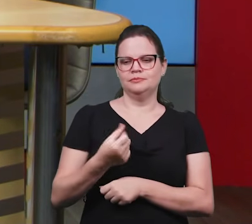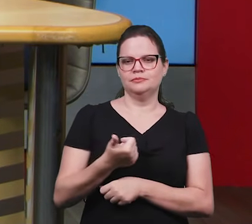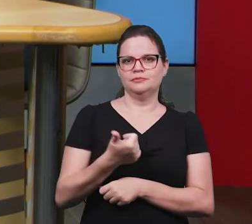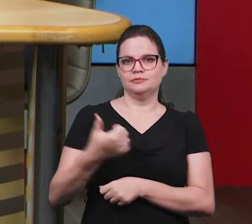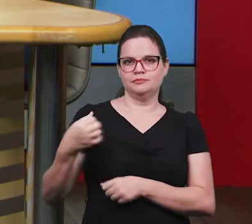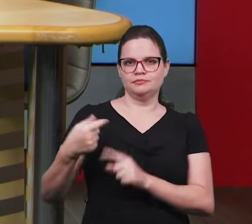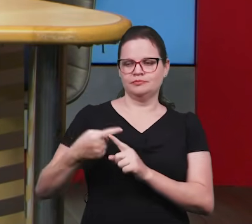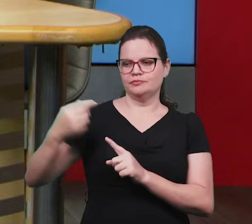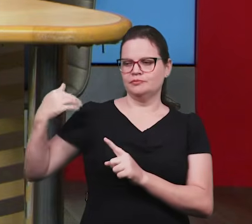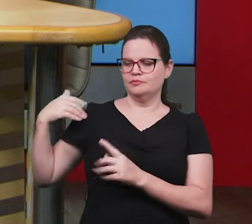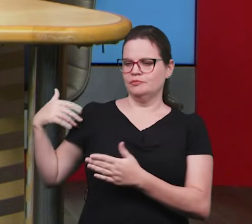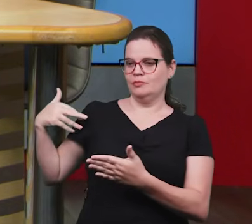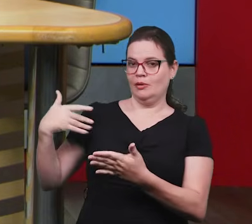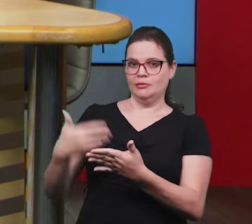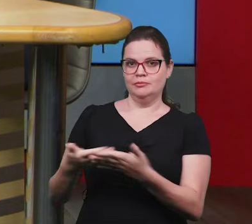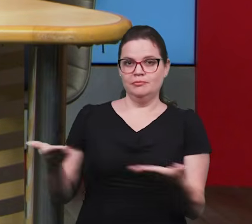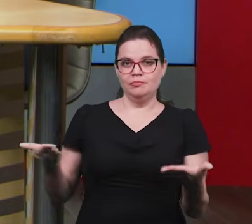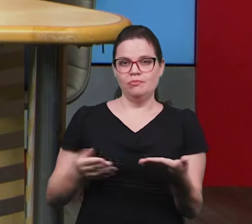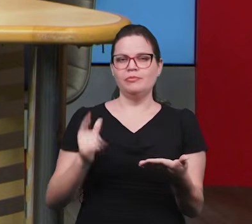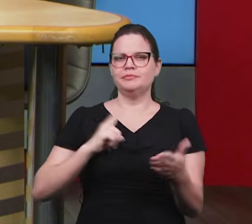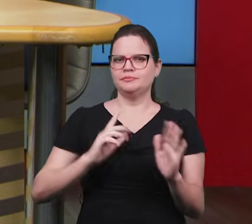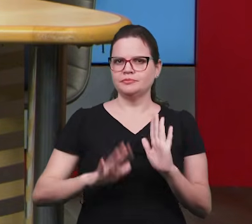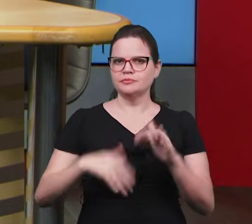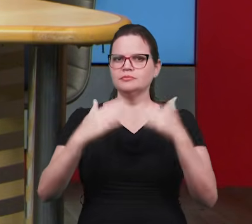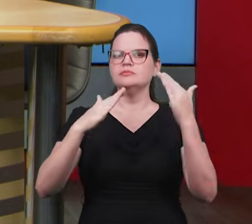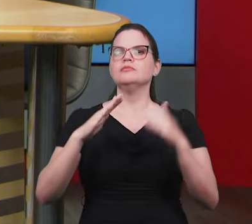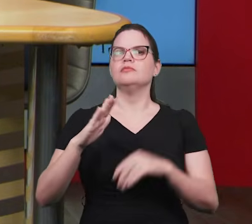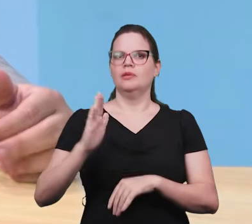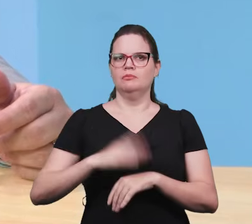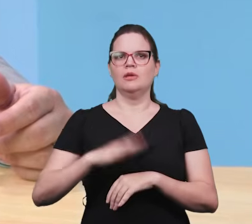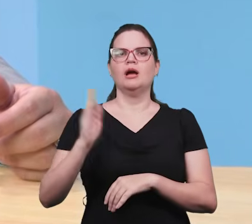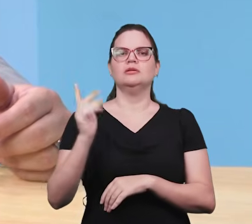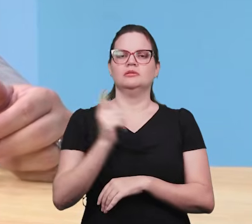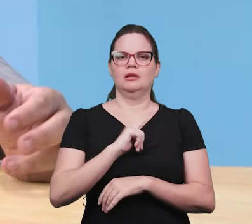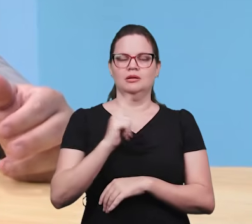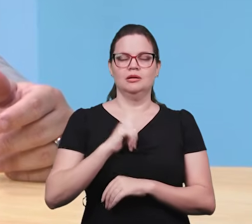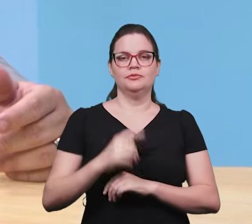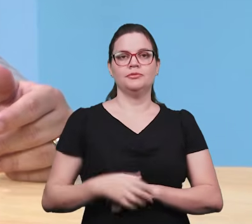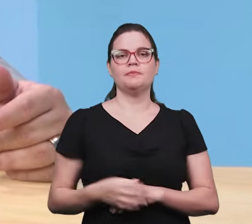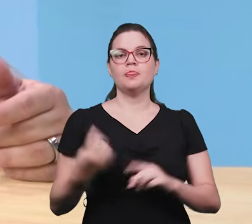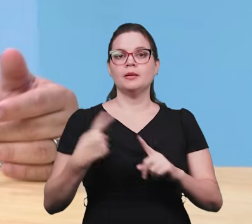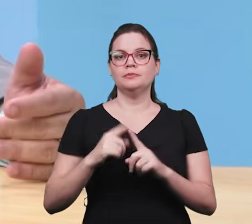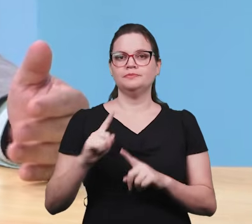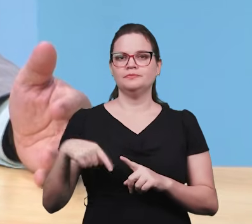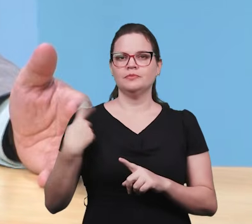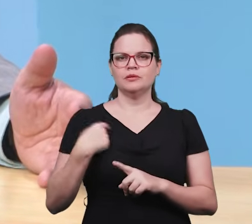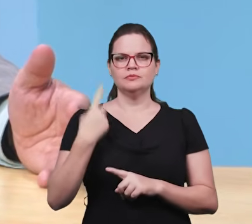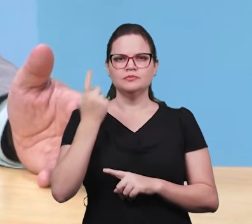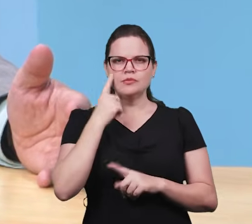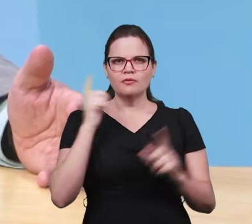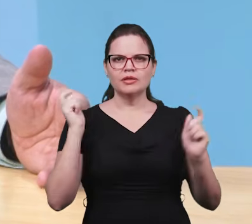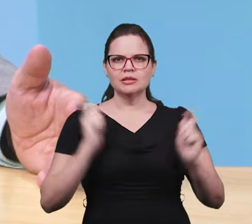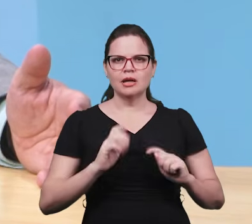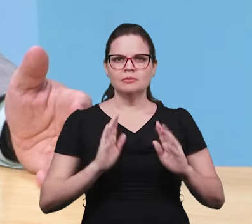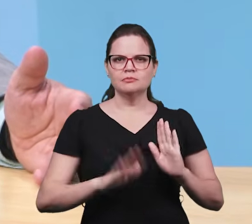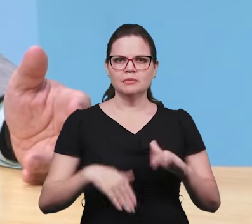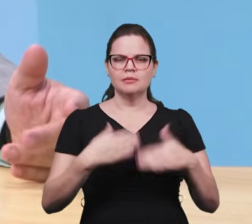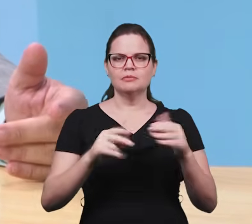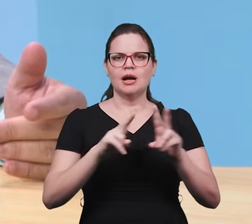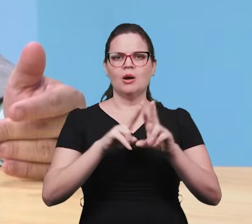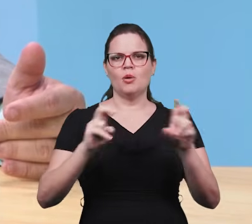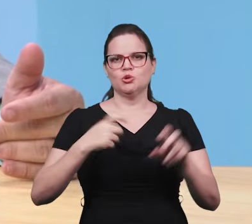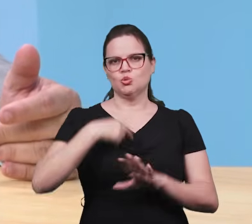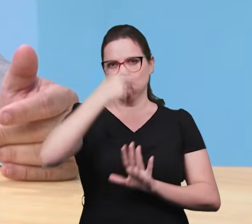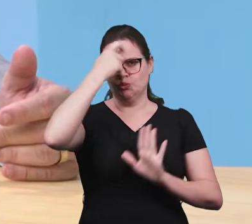teve um salto muito grande nessa parte de tecnologia, muito porque a gente conseguiu desenvolver um pouco mais a inteligência artificial.